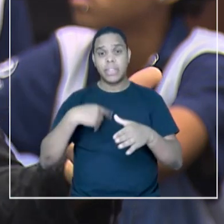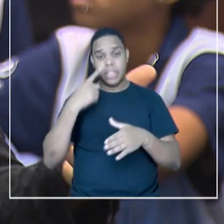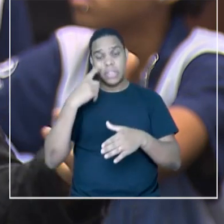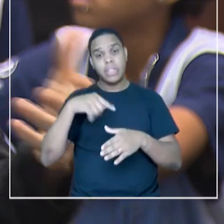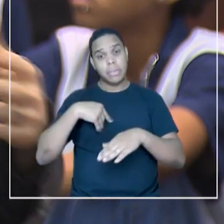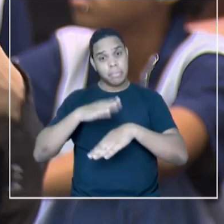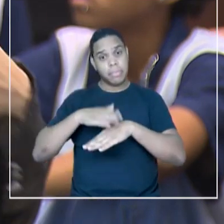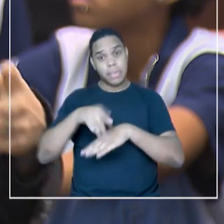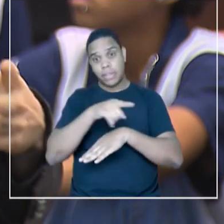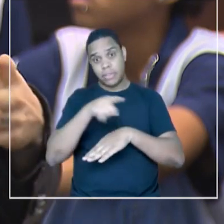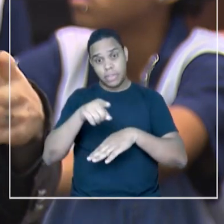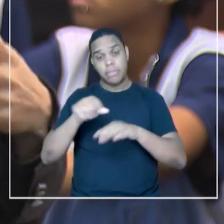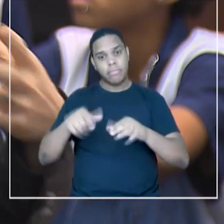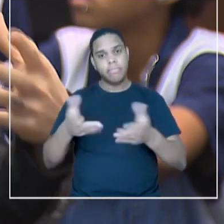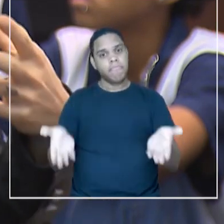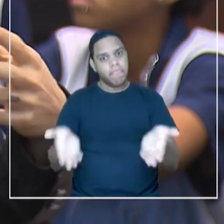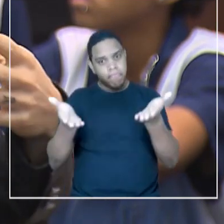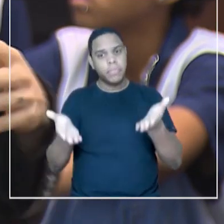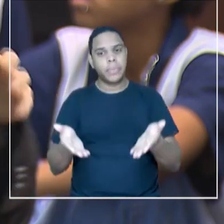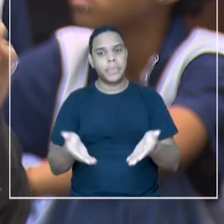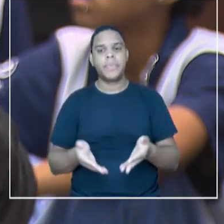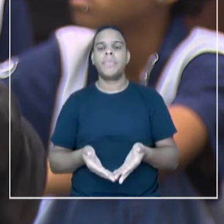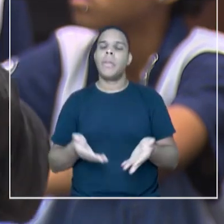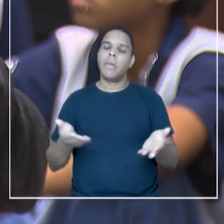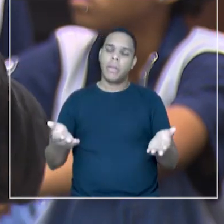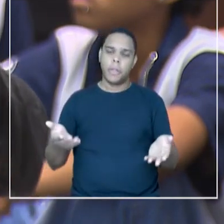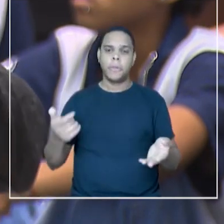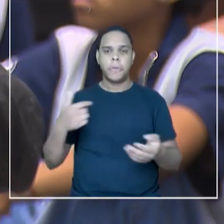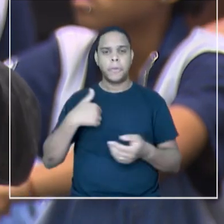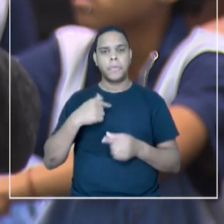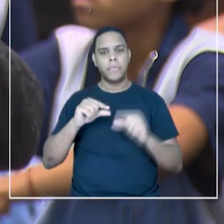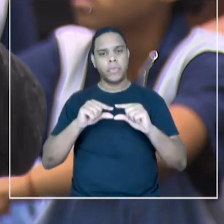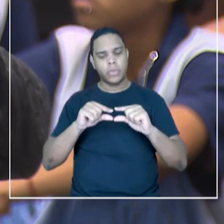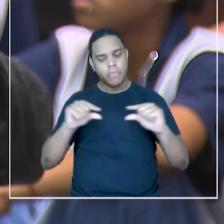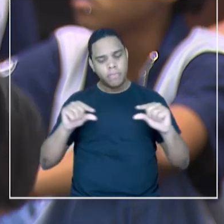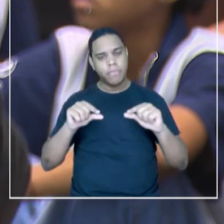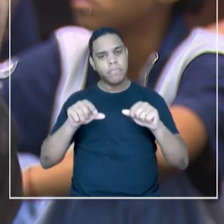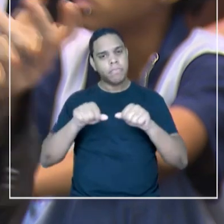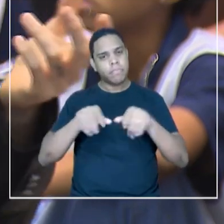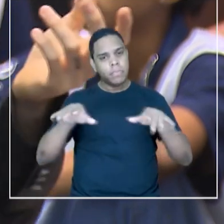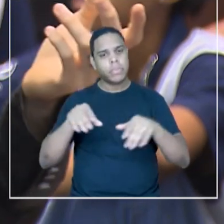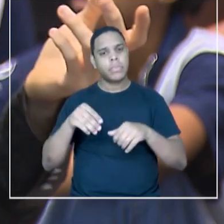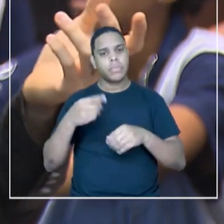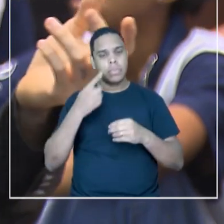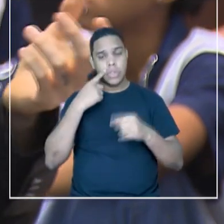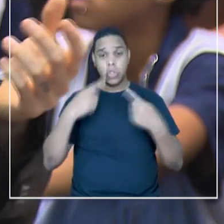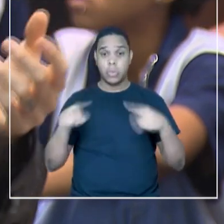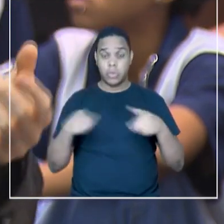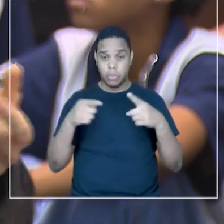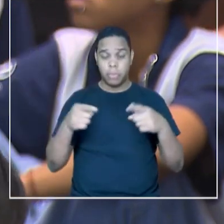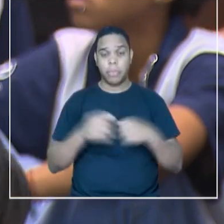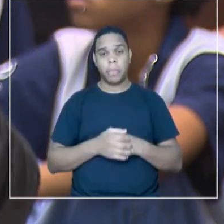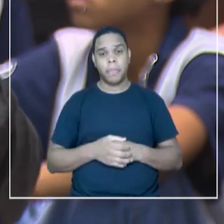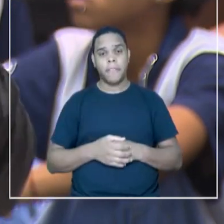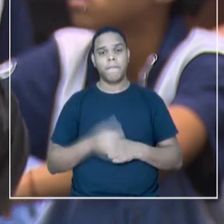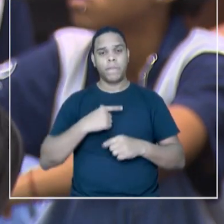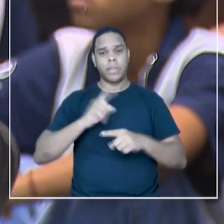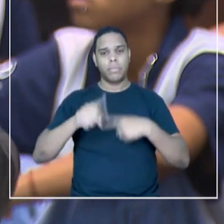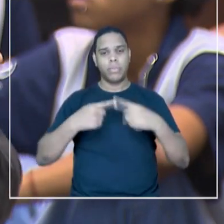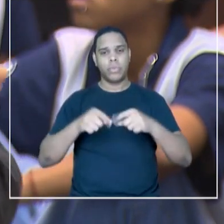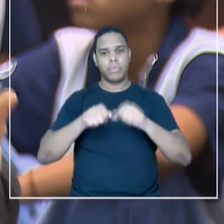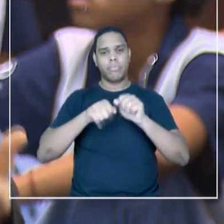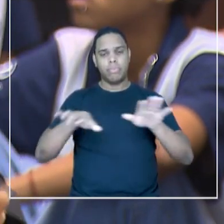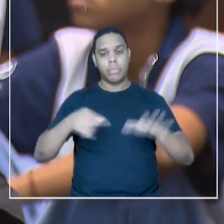você. E aquilo, de certa forma, assim, é uma mensagem que ela fecha ali a música. E a música, ela foi um sucesso, pegou o número